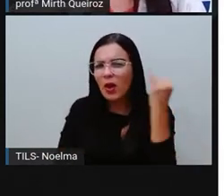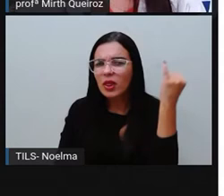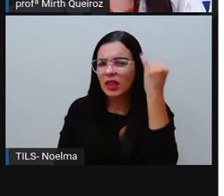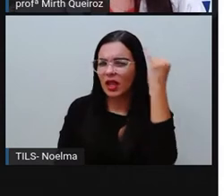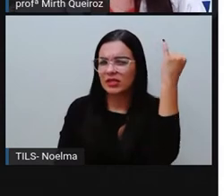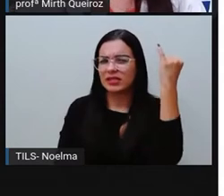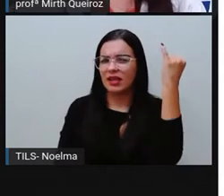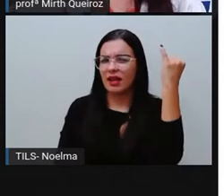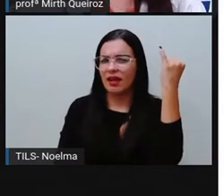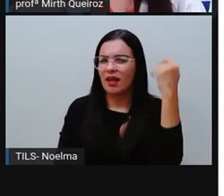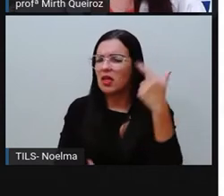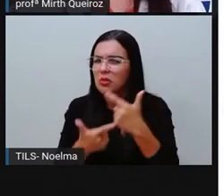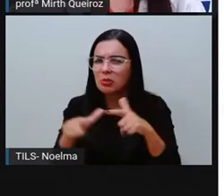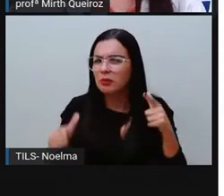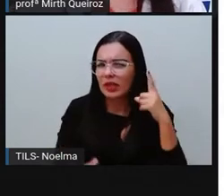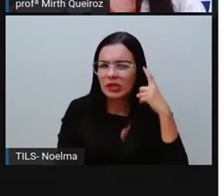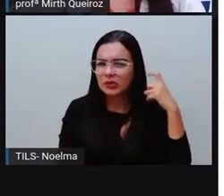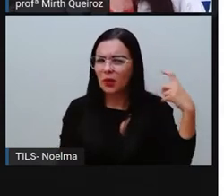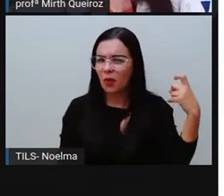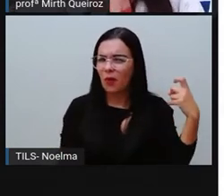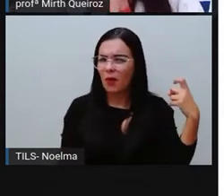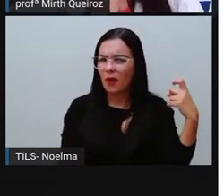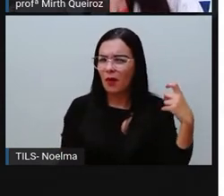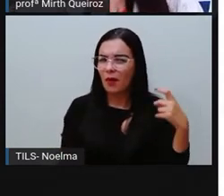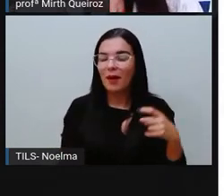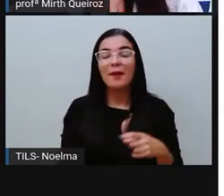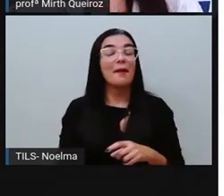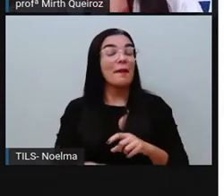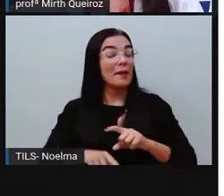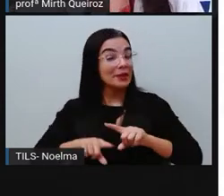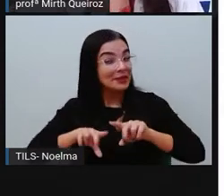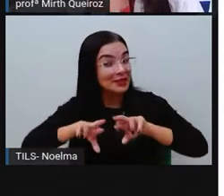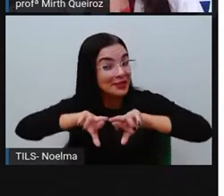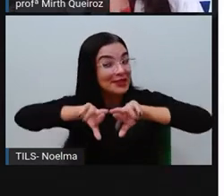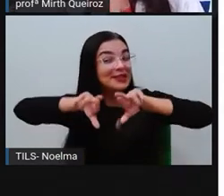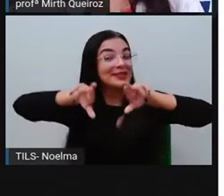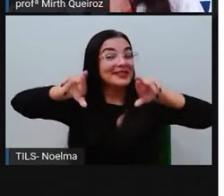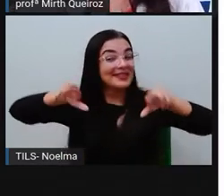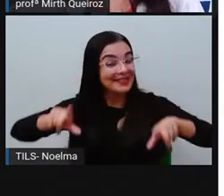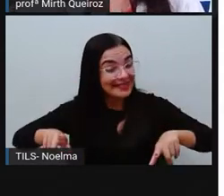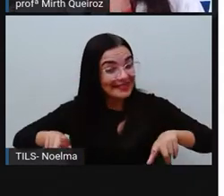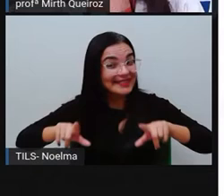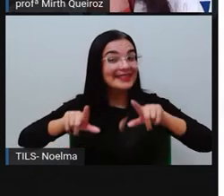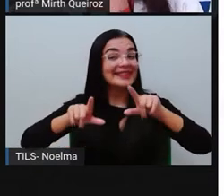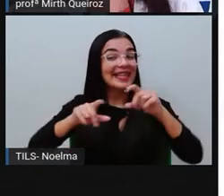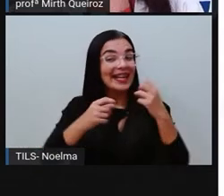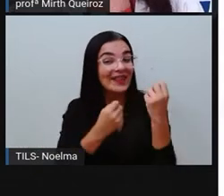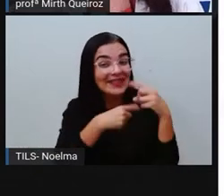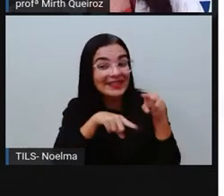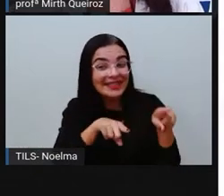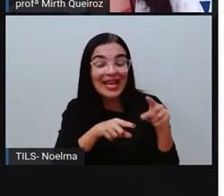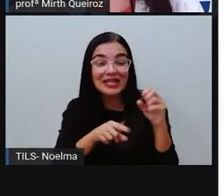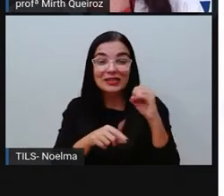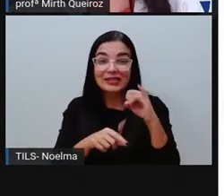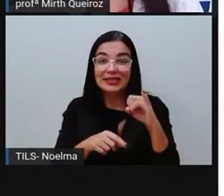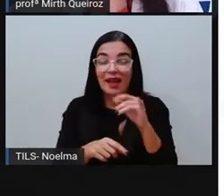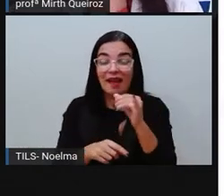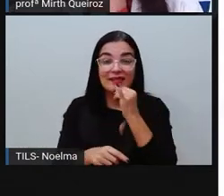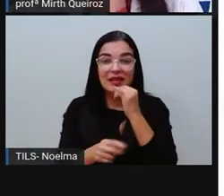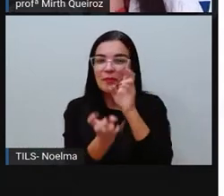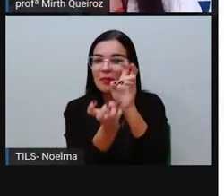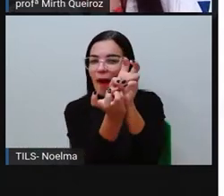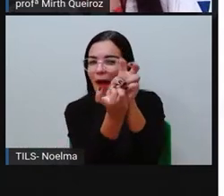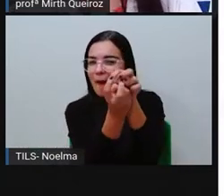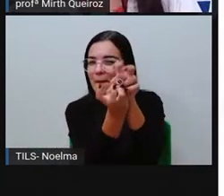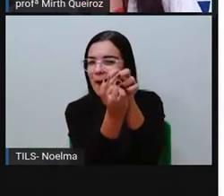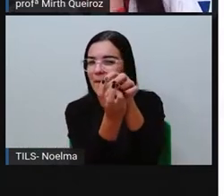por ela não apresentar som? Muito pelo contrário. Se não fosse ela, o que seria de palavras como